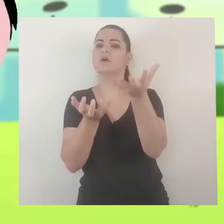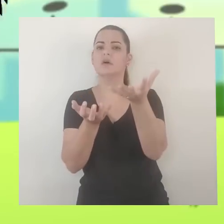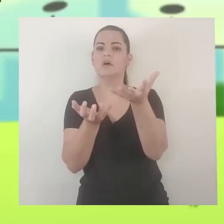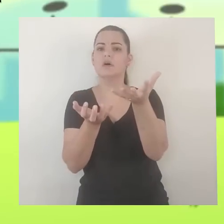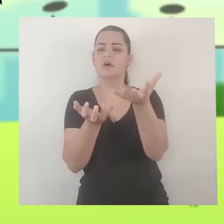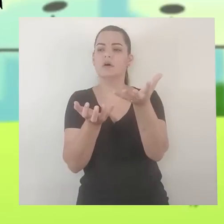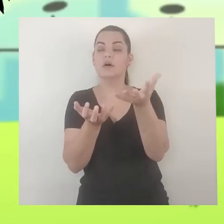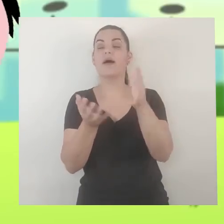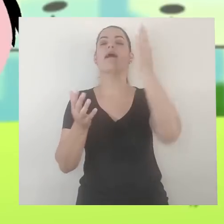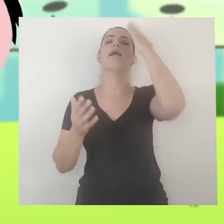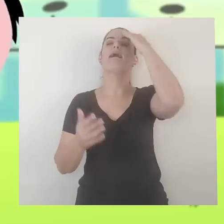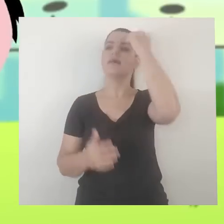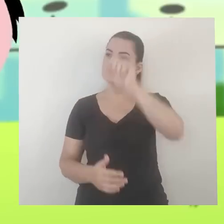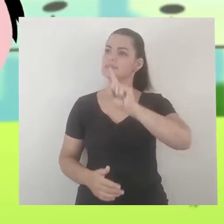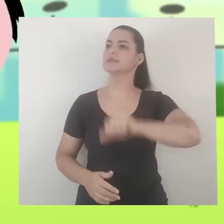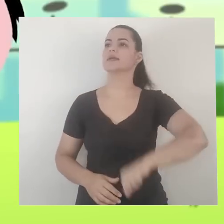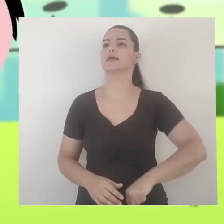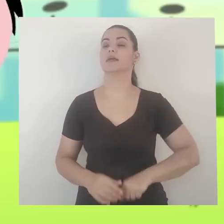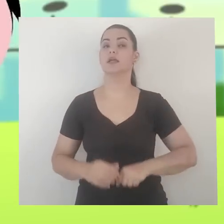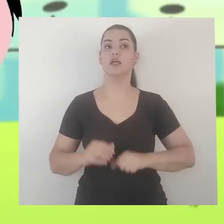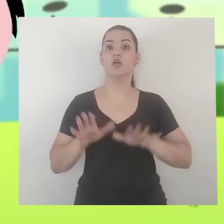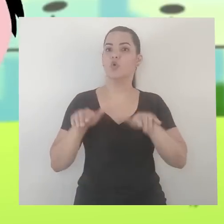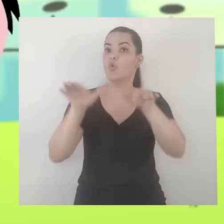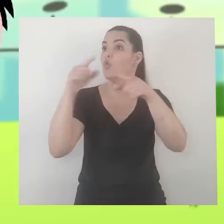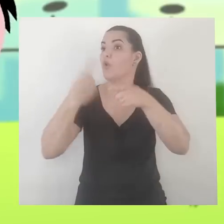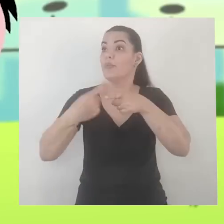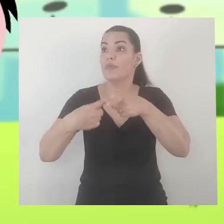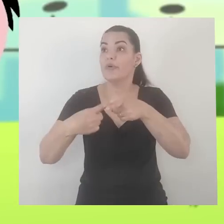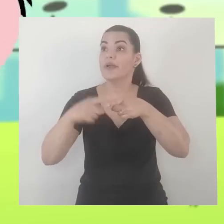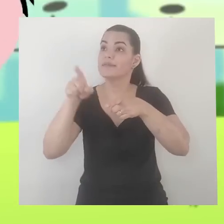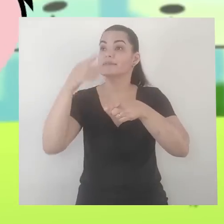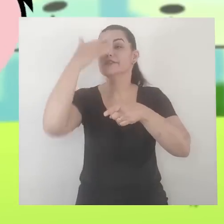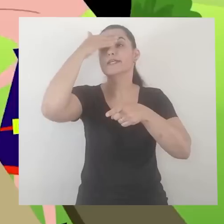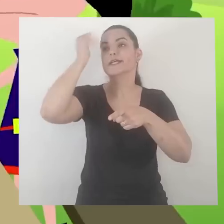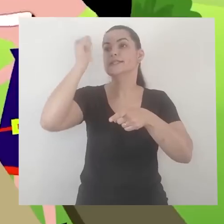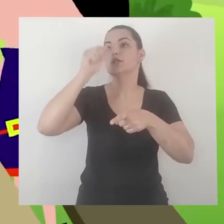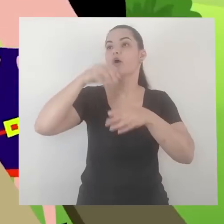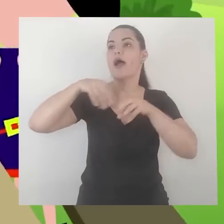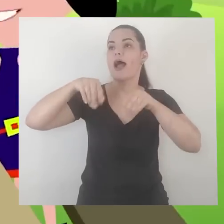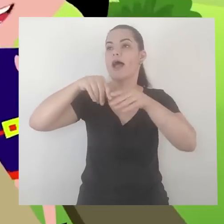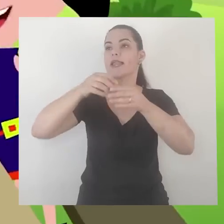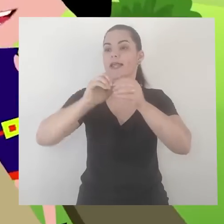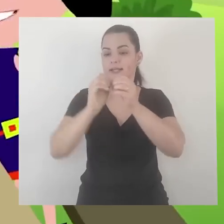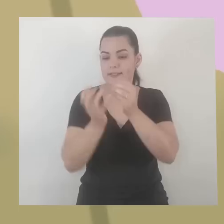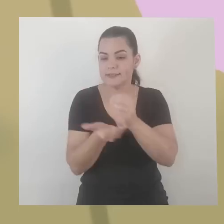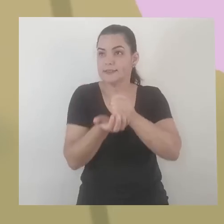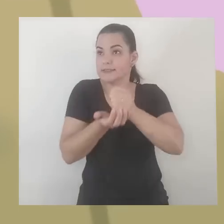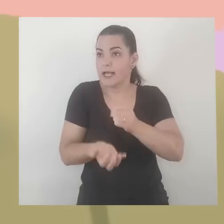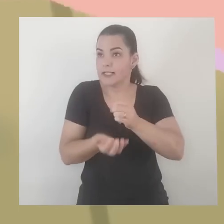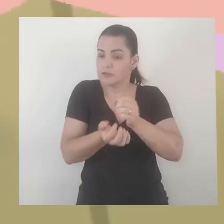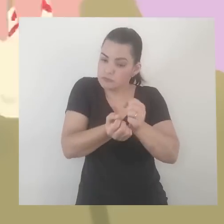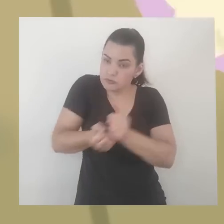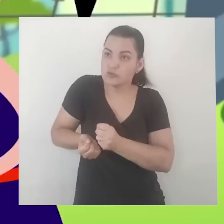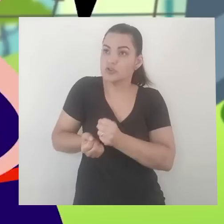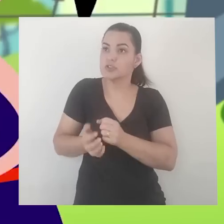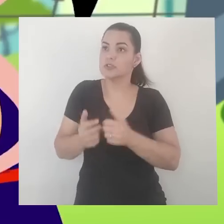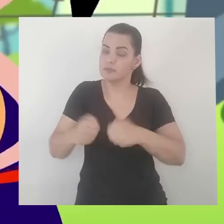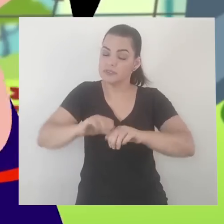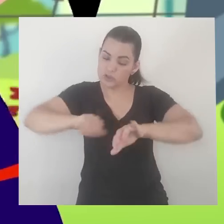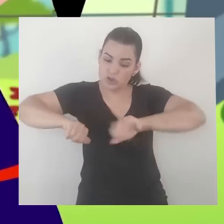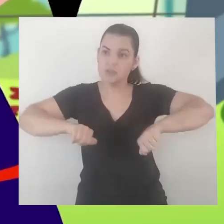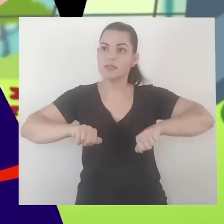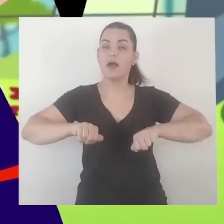Já sei porque ele não tá voando. Você esqueceu de tirar o saquinho de areia. Ah, é mesmo?